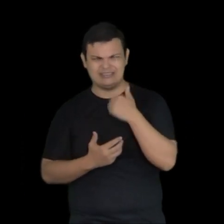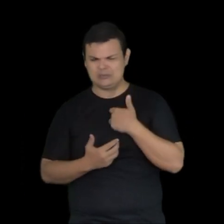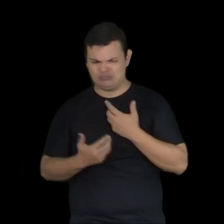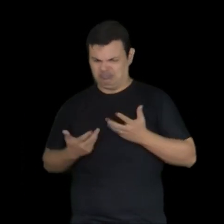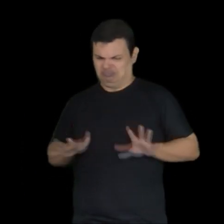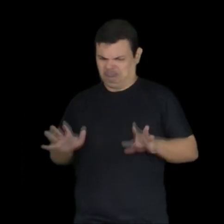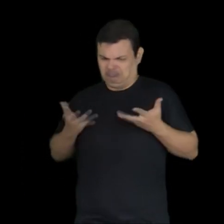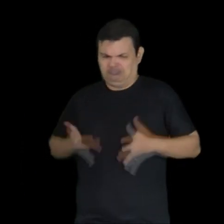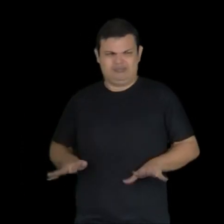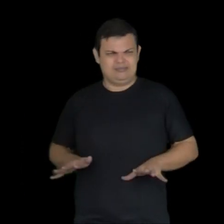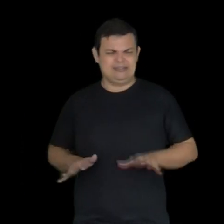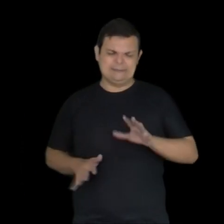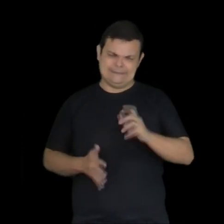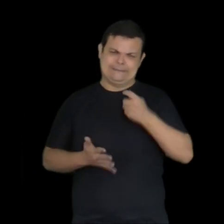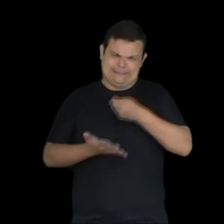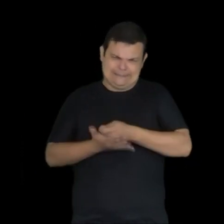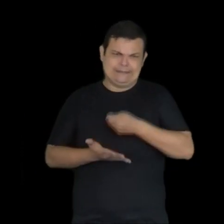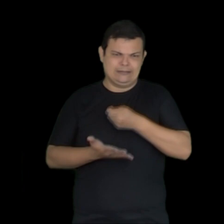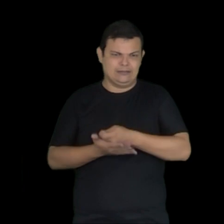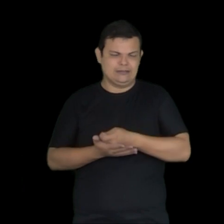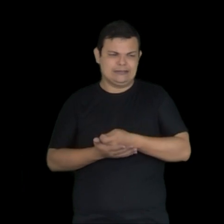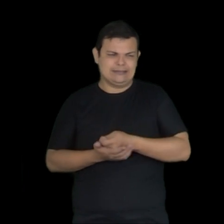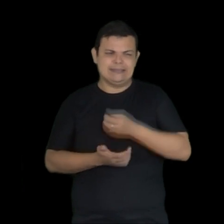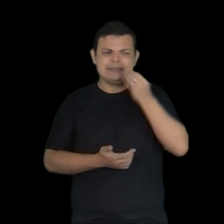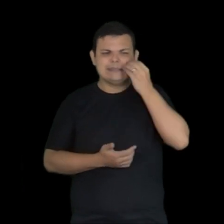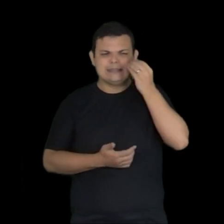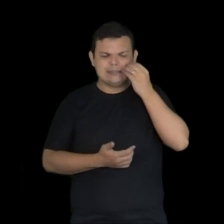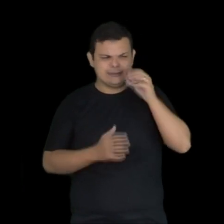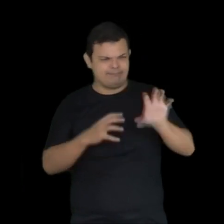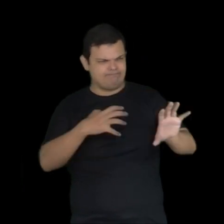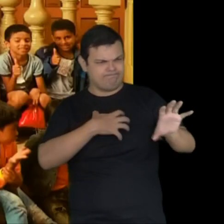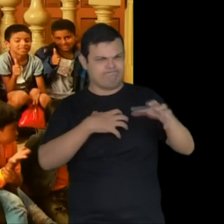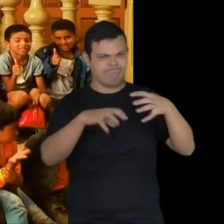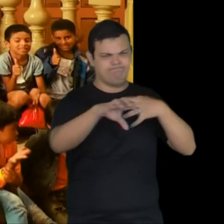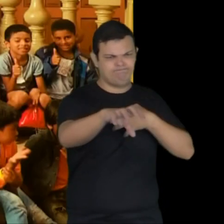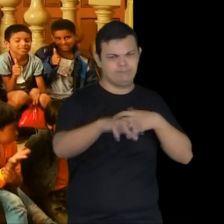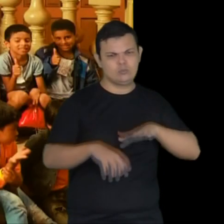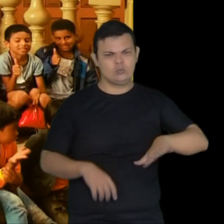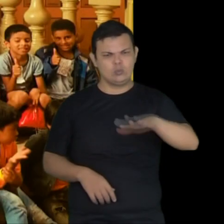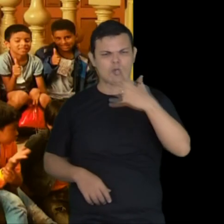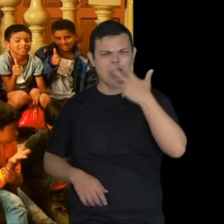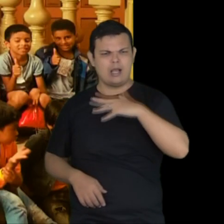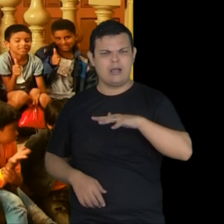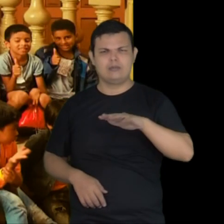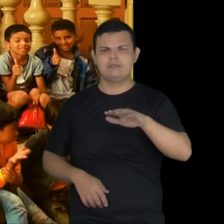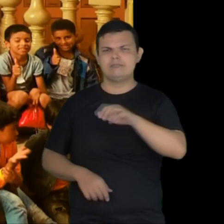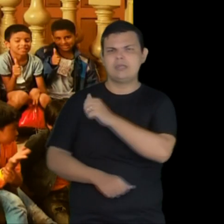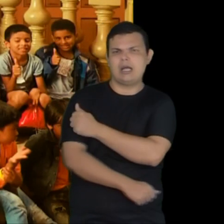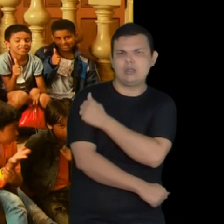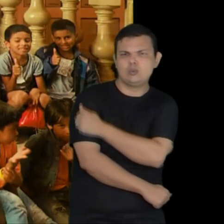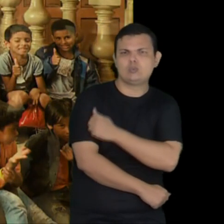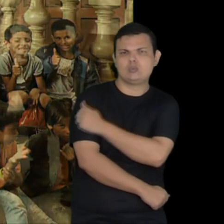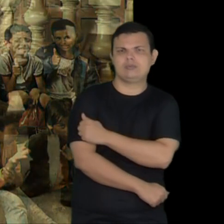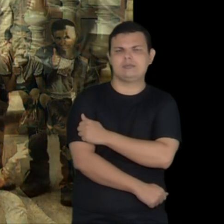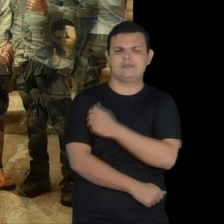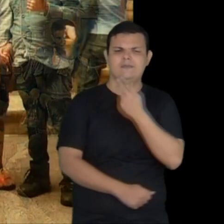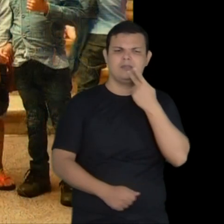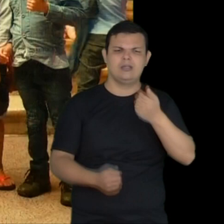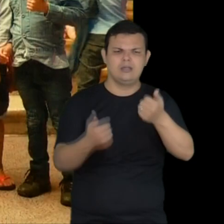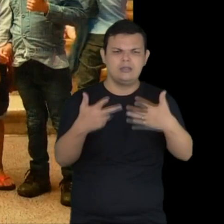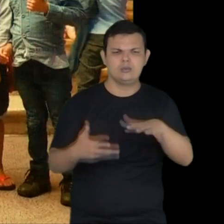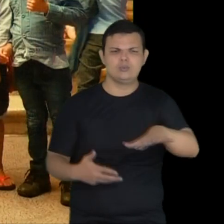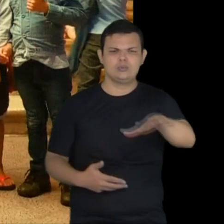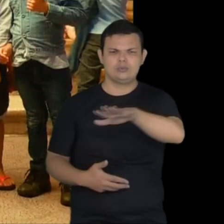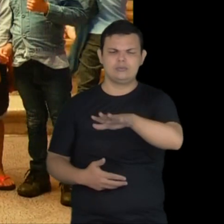mim. Hoje eu tento colocar-me no lugar de meus alunos e dizer a mim, como se estivesse